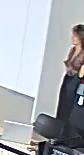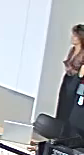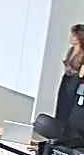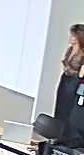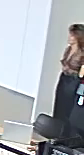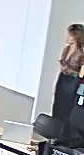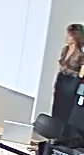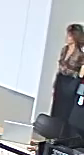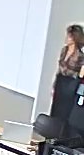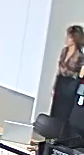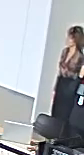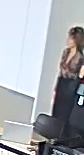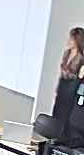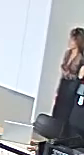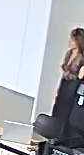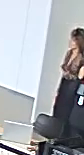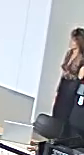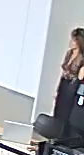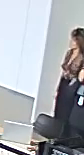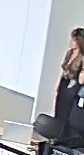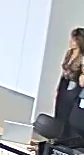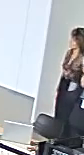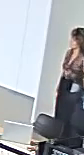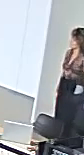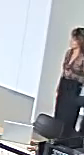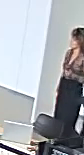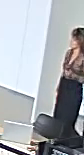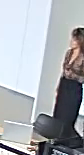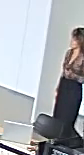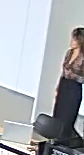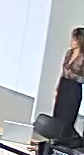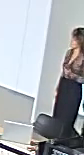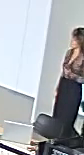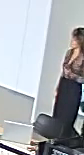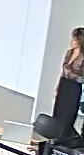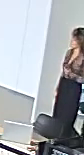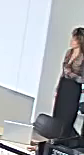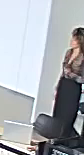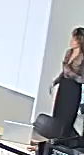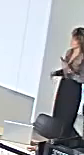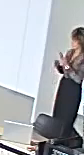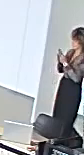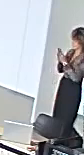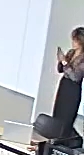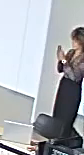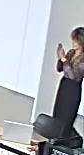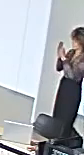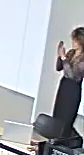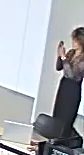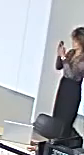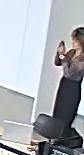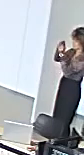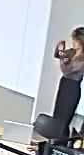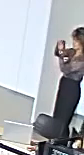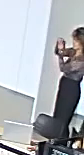mesa. São pessoas muito caras para nós, pessoas amigas